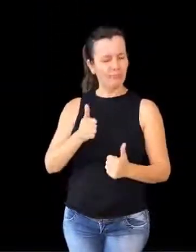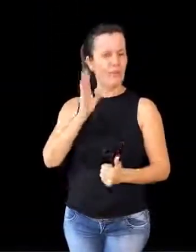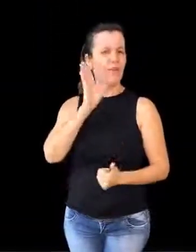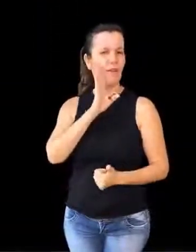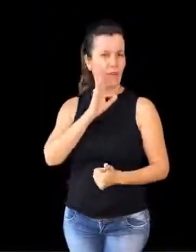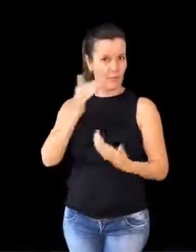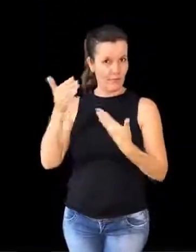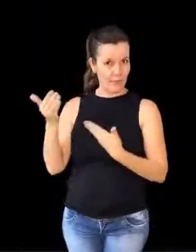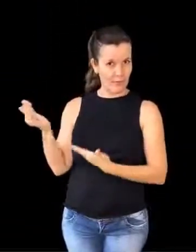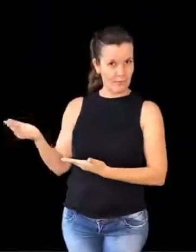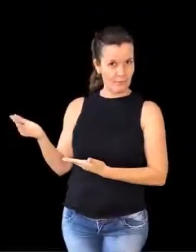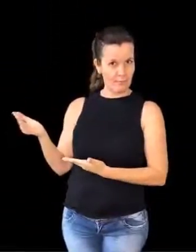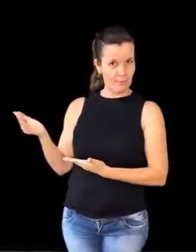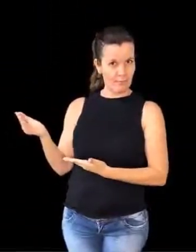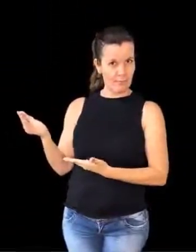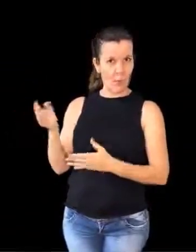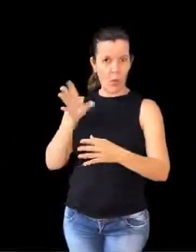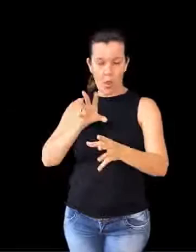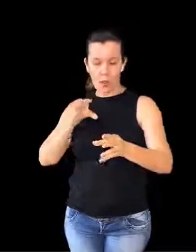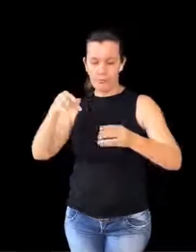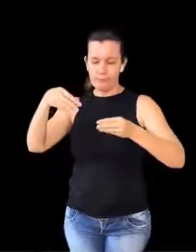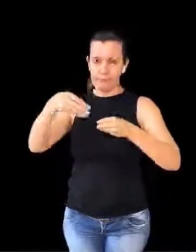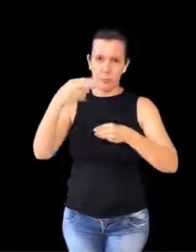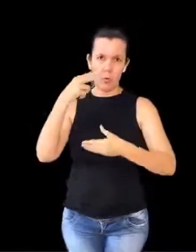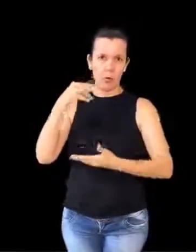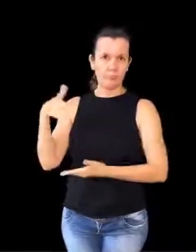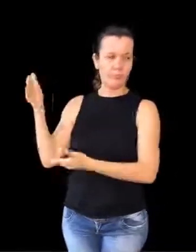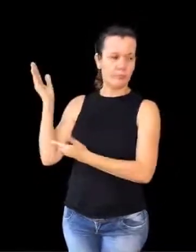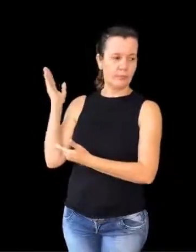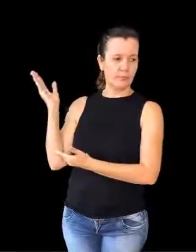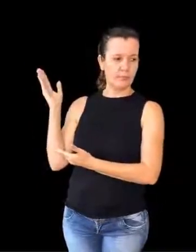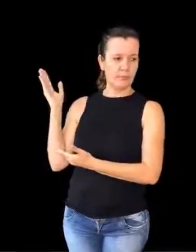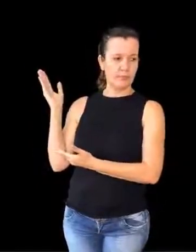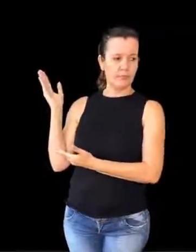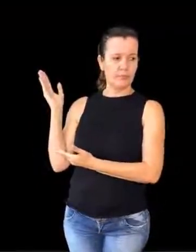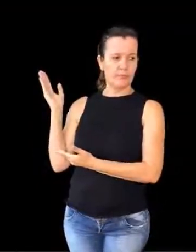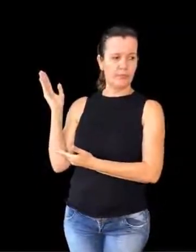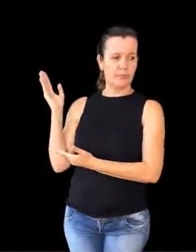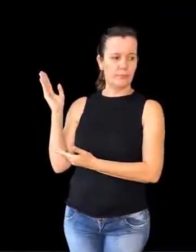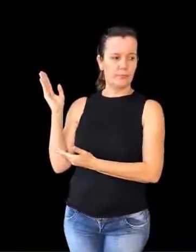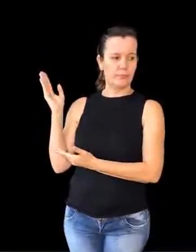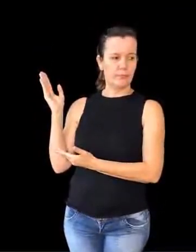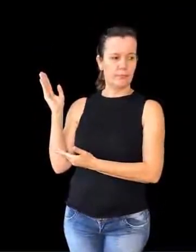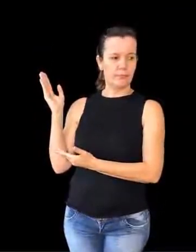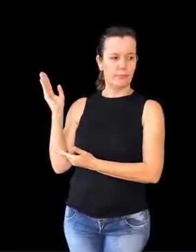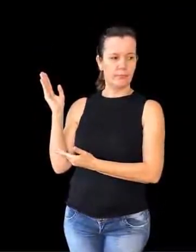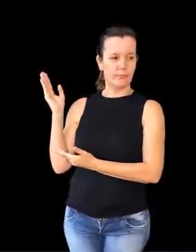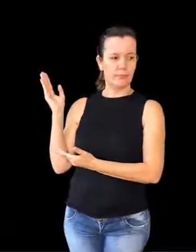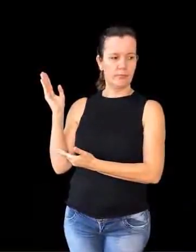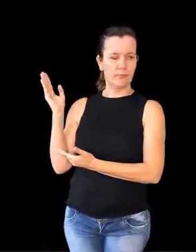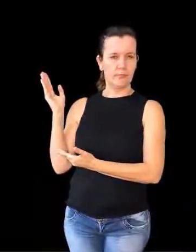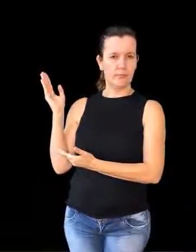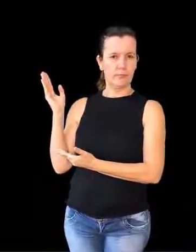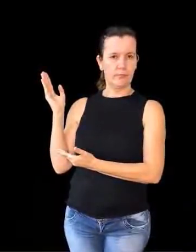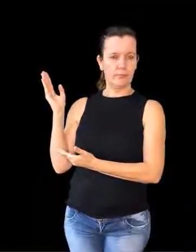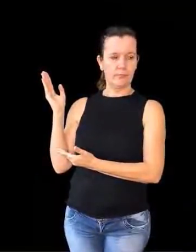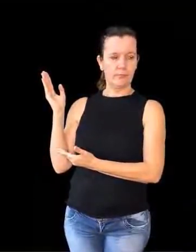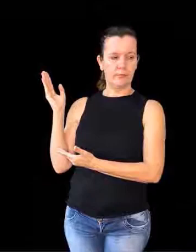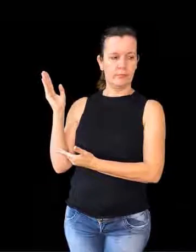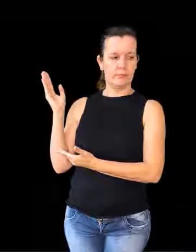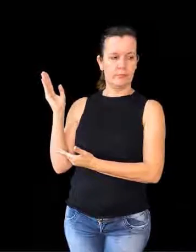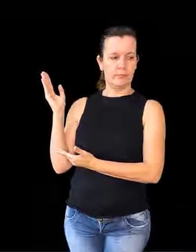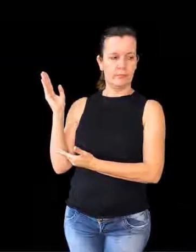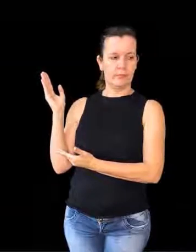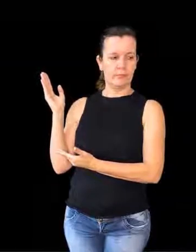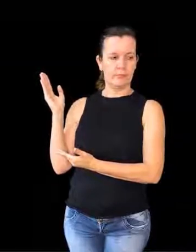Olha, ficou esse babadinho. Olha que gracinha. Que graça que ficou, ó. Vendo? Muito legal, não ficou? Olha.